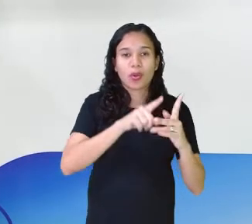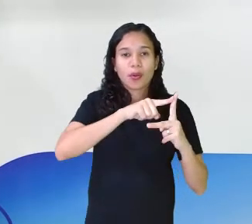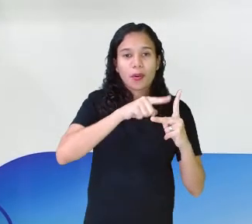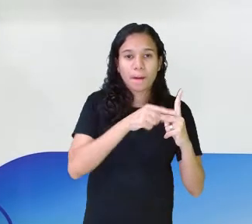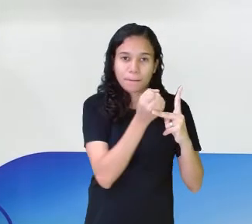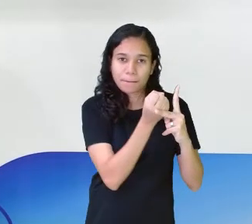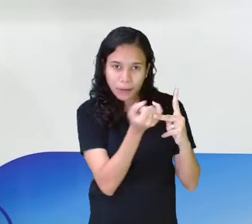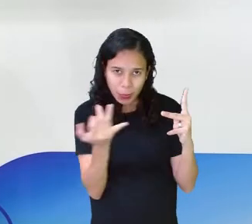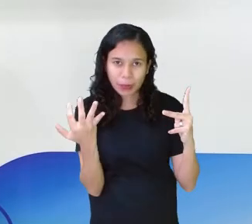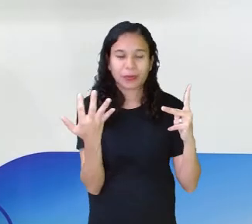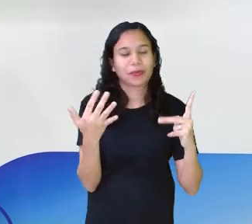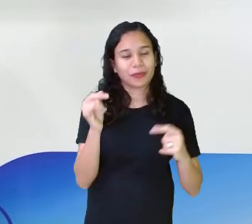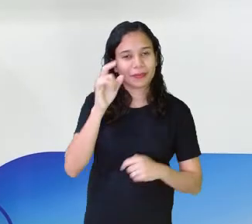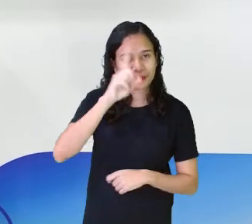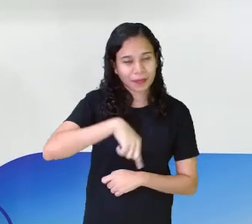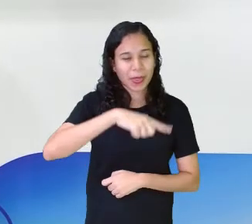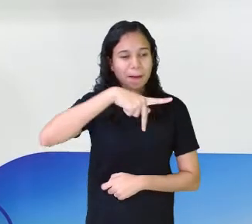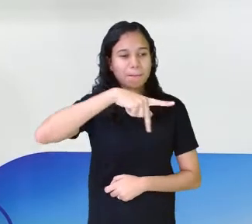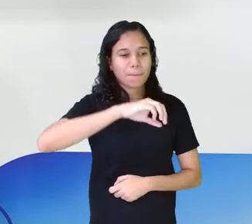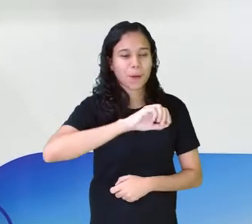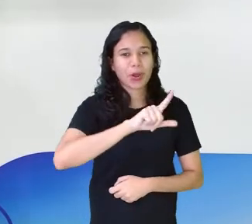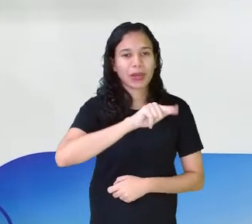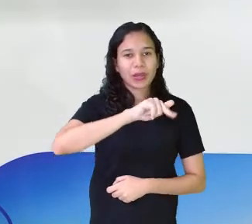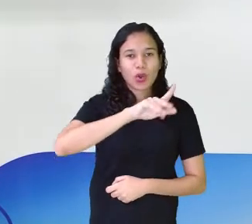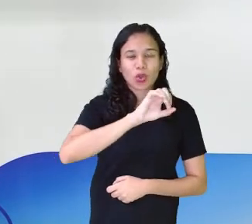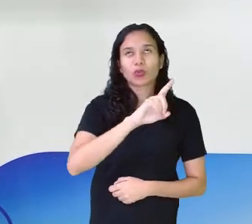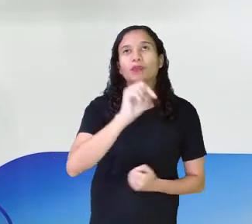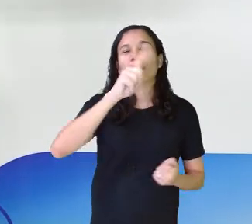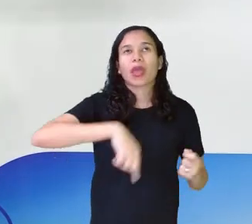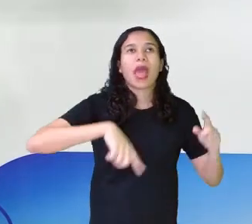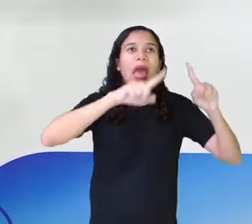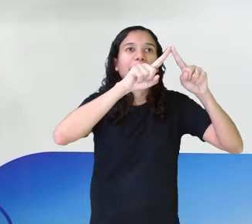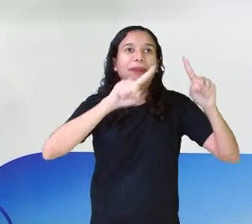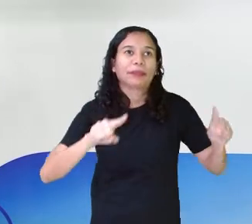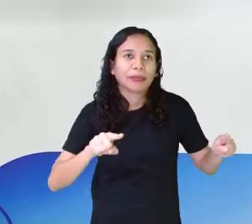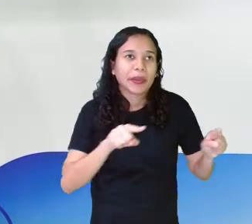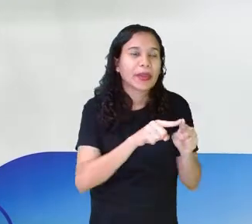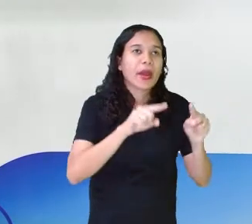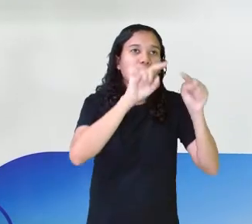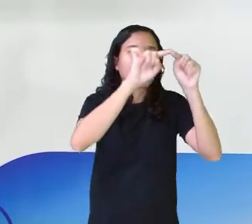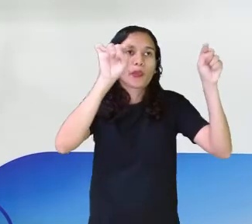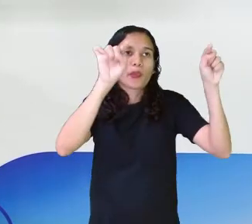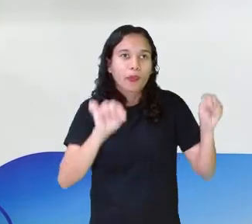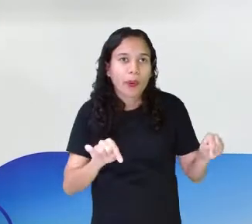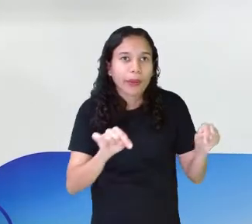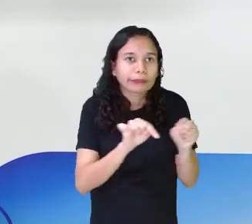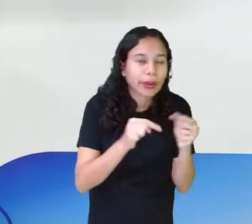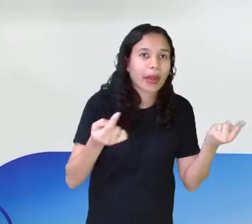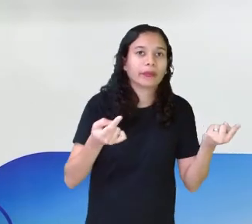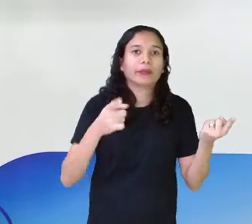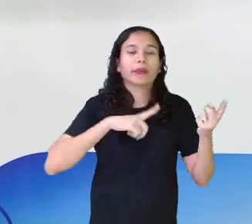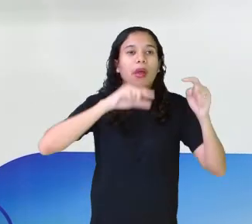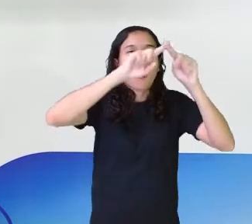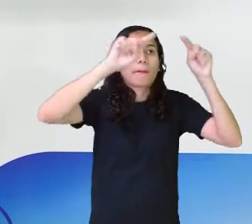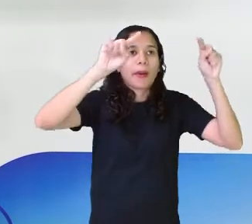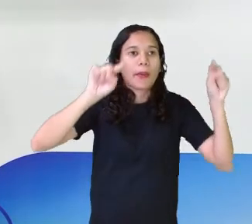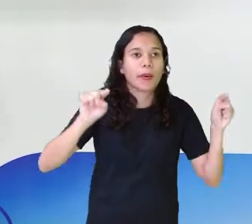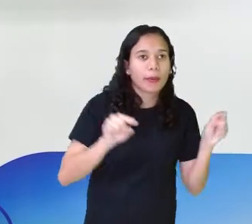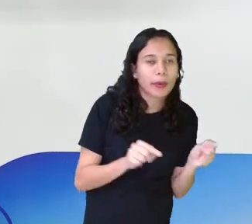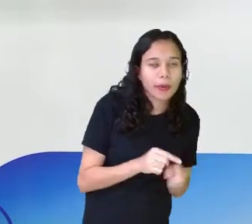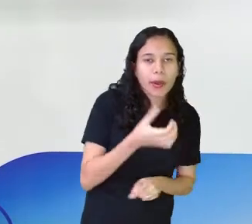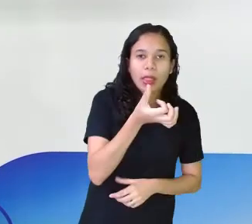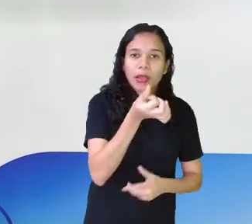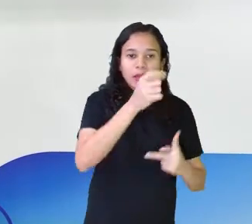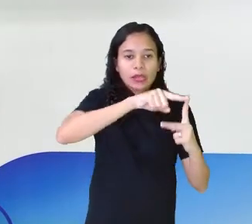polígonos. Isso, polígonos. Quadrado, retângulo, triângulo, pentágono, hexágono